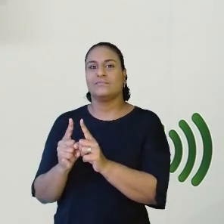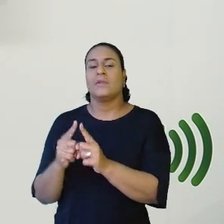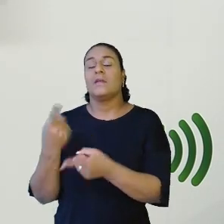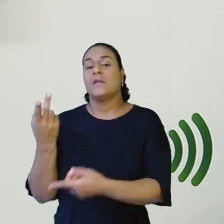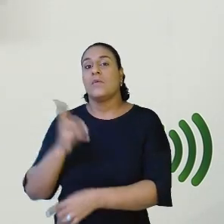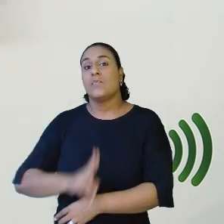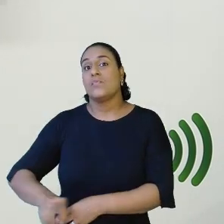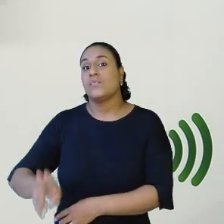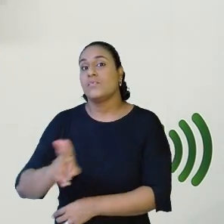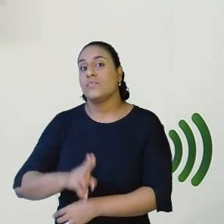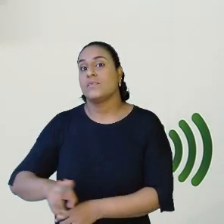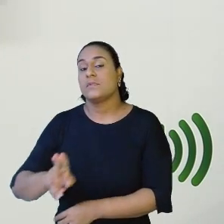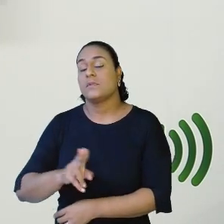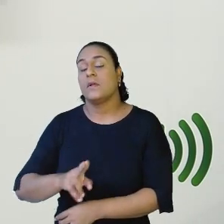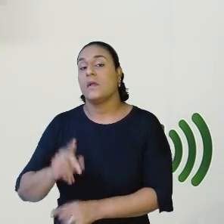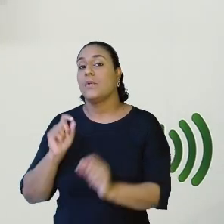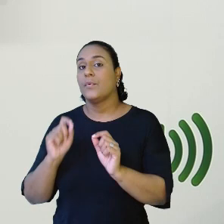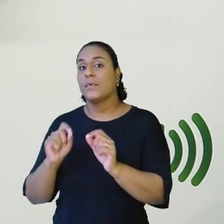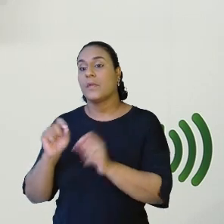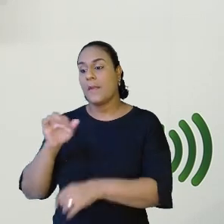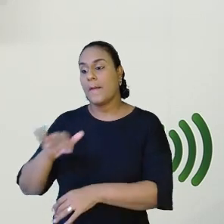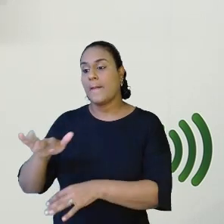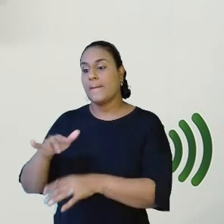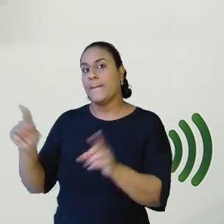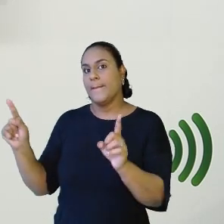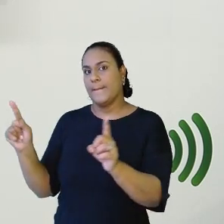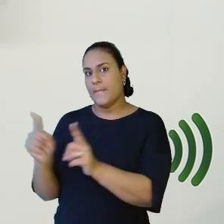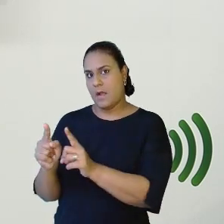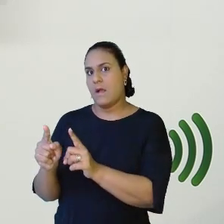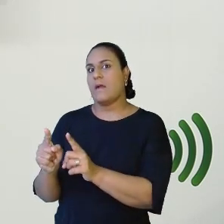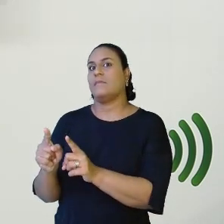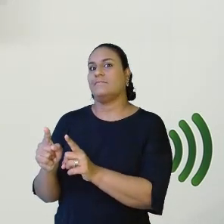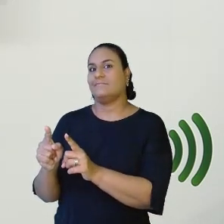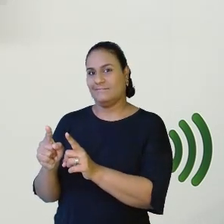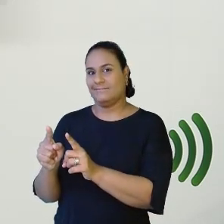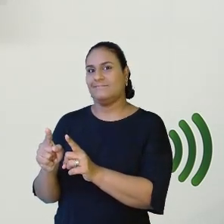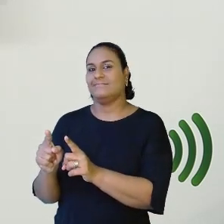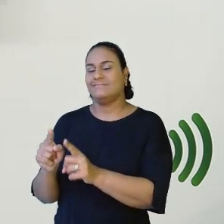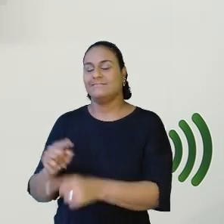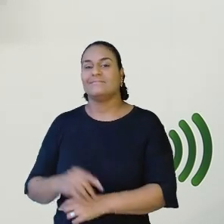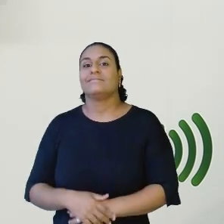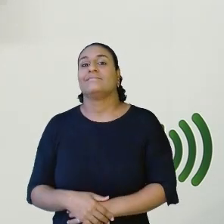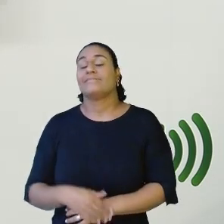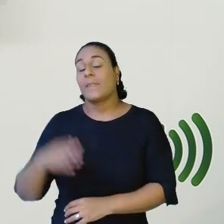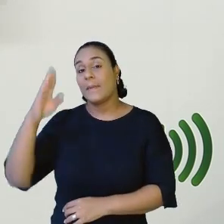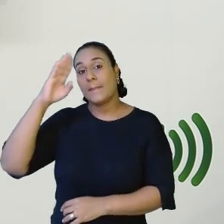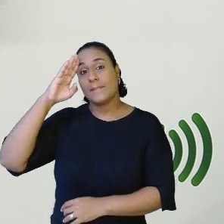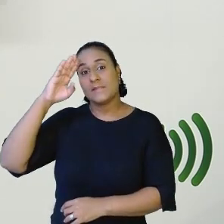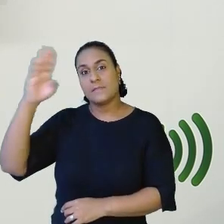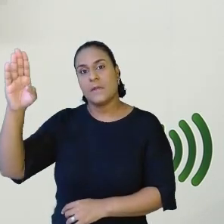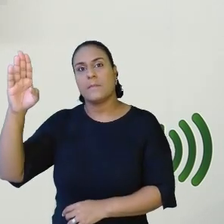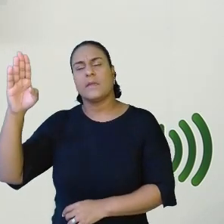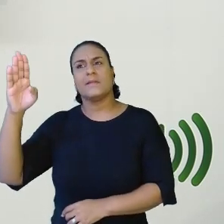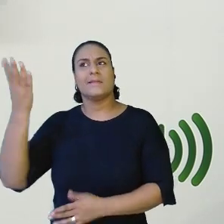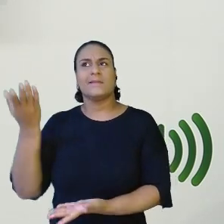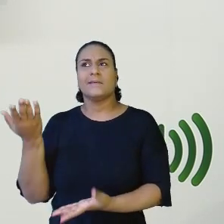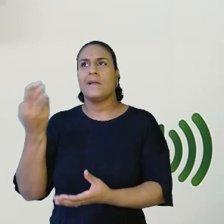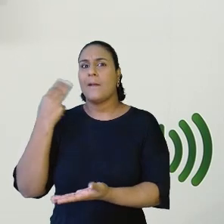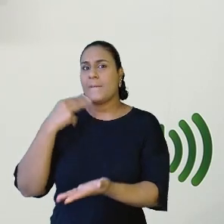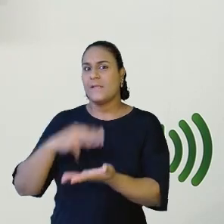usando até abreviações. Quando a gente vai escrever, a gente não escreve a palavra completa, principalmente quando é uma